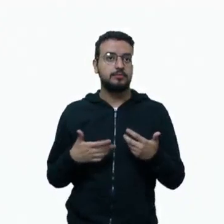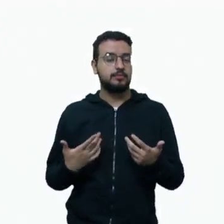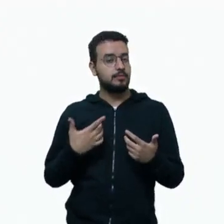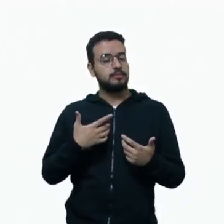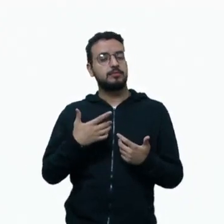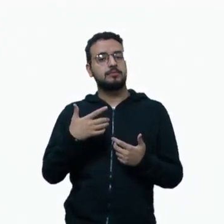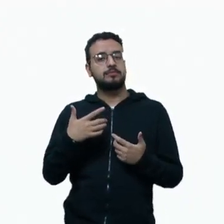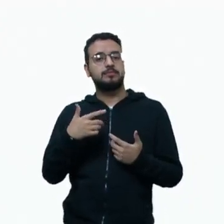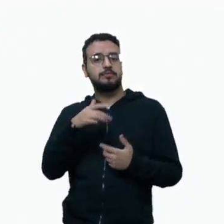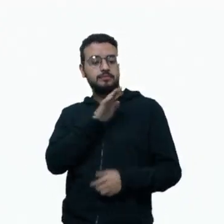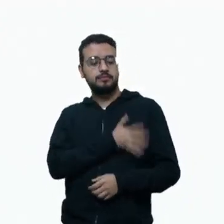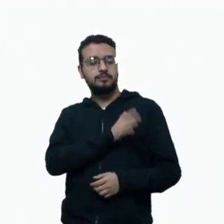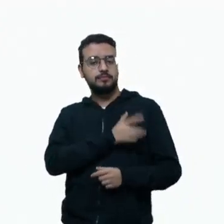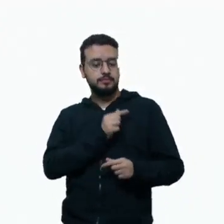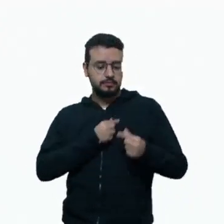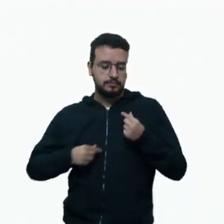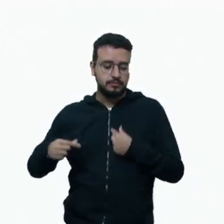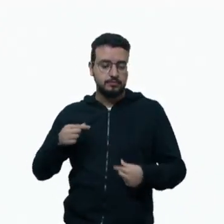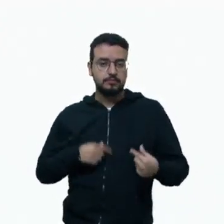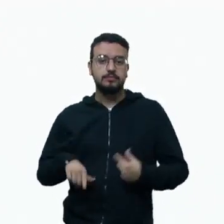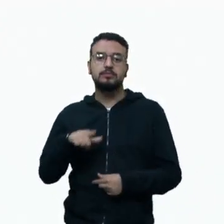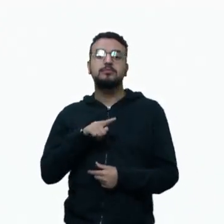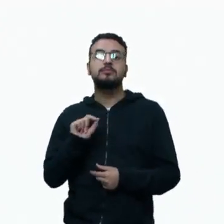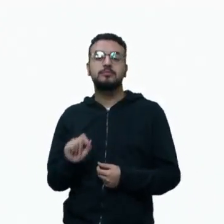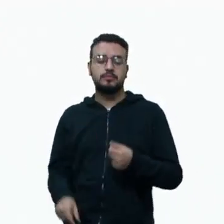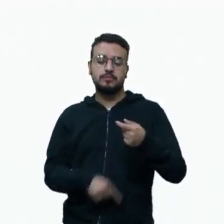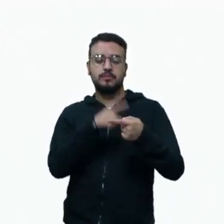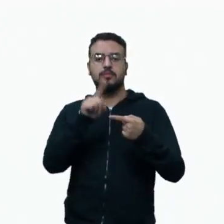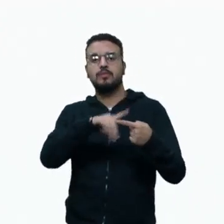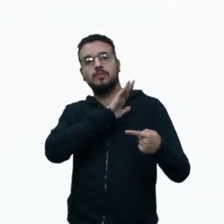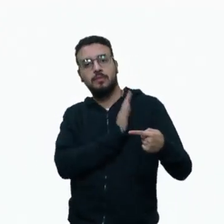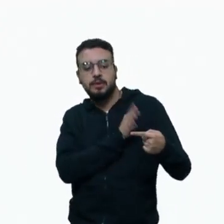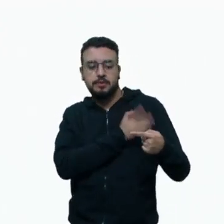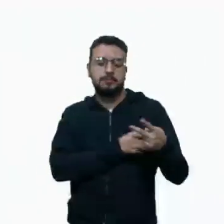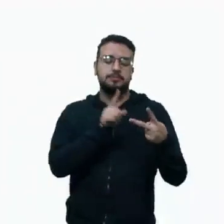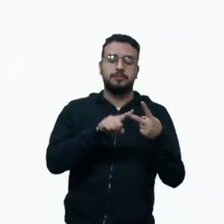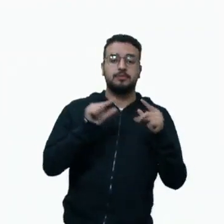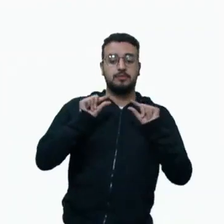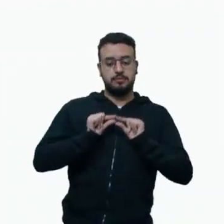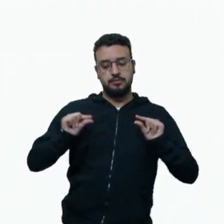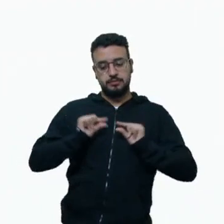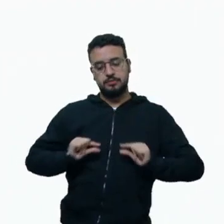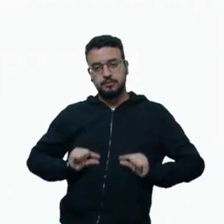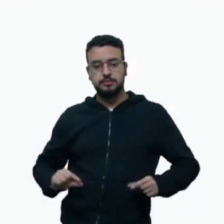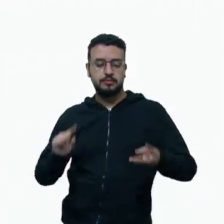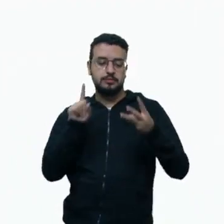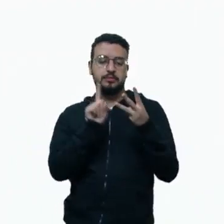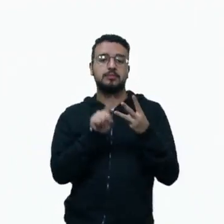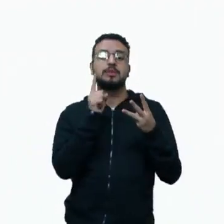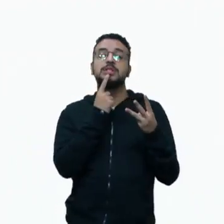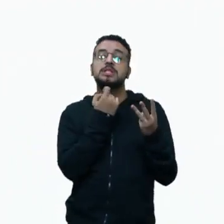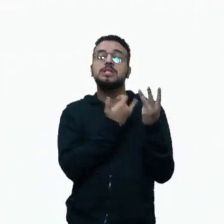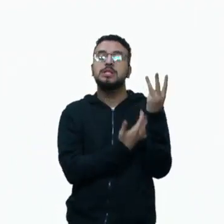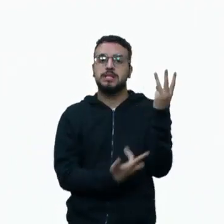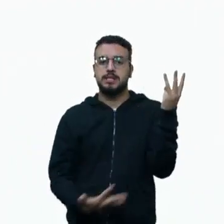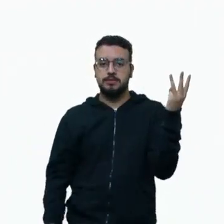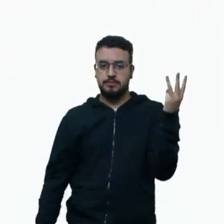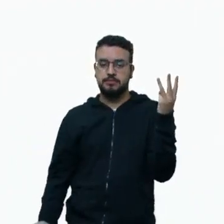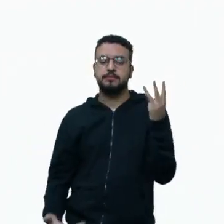sistema, nós temos como componentes o coração, os vasos sanguíneos e o sangue. O